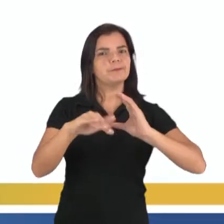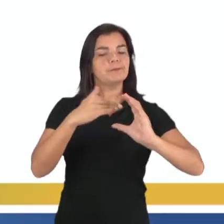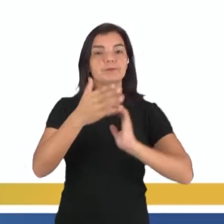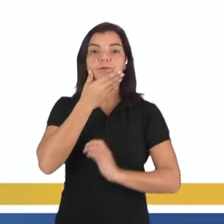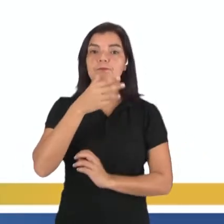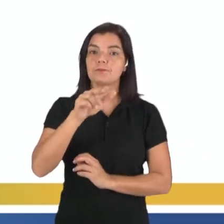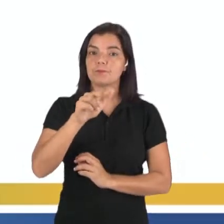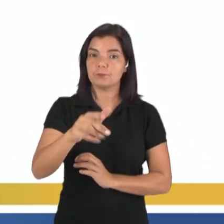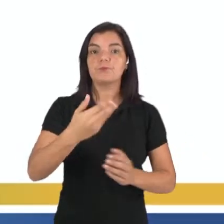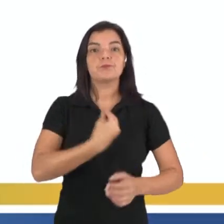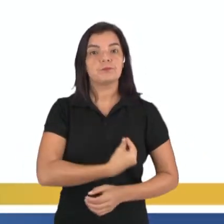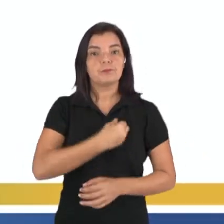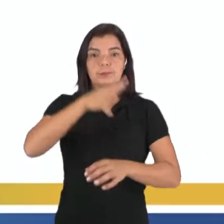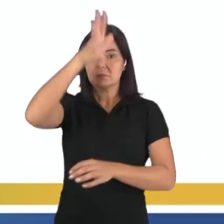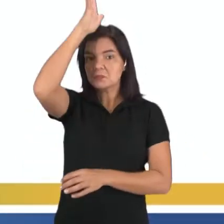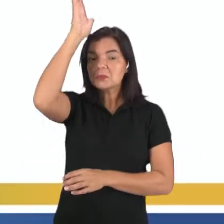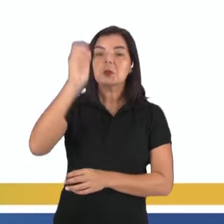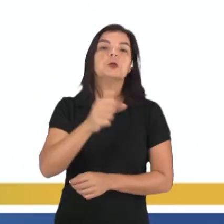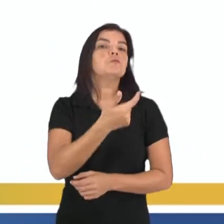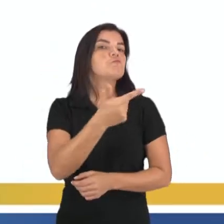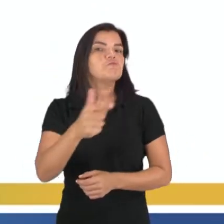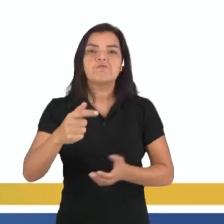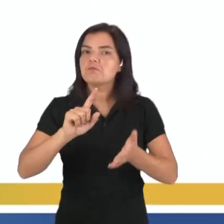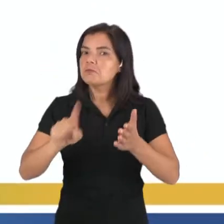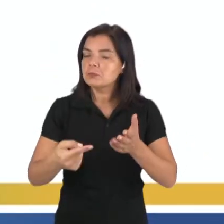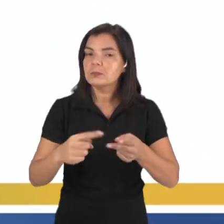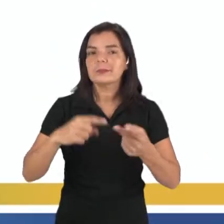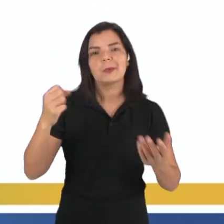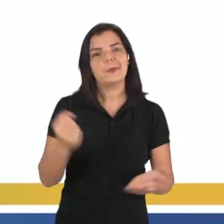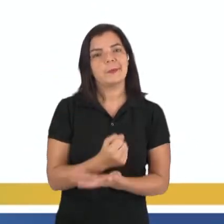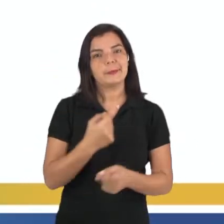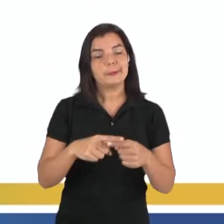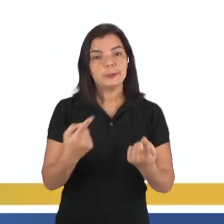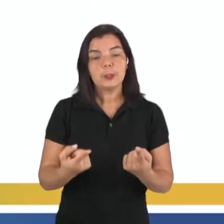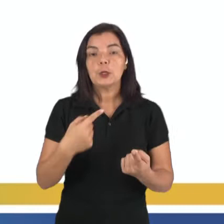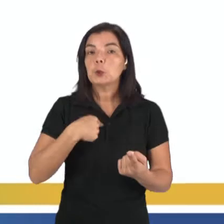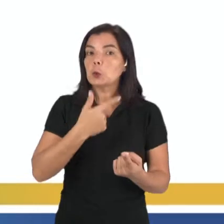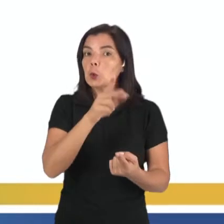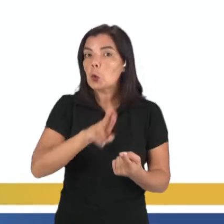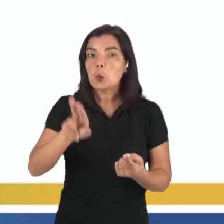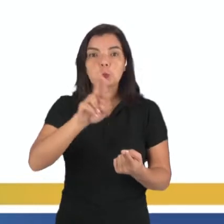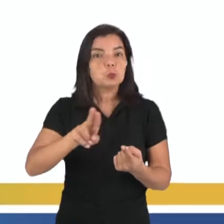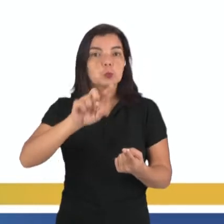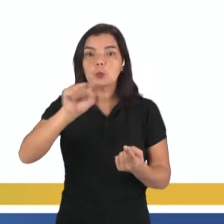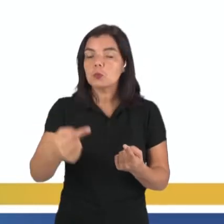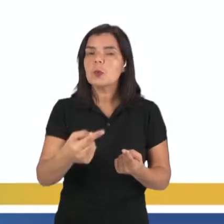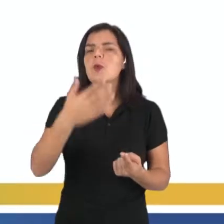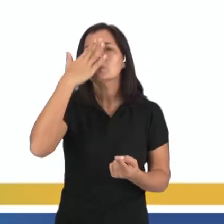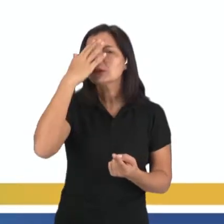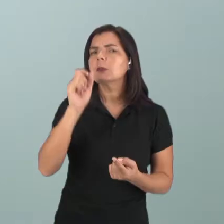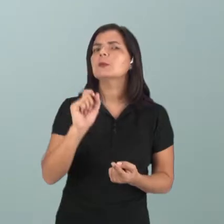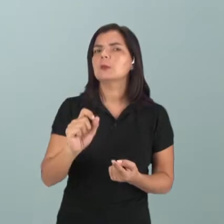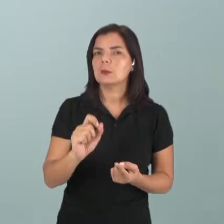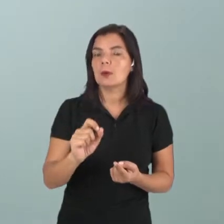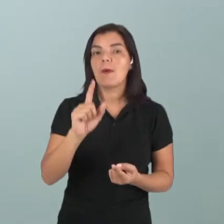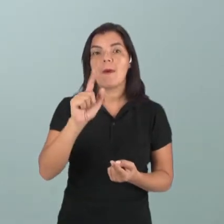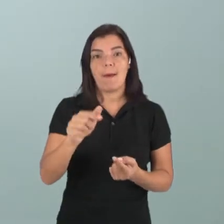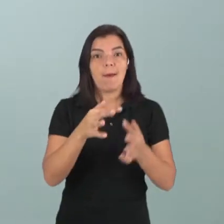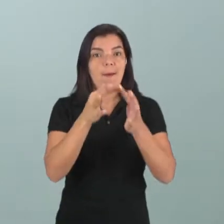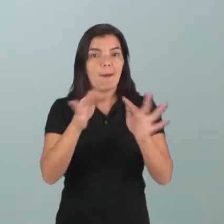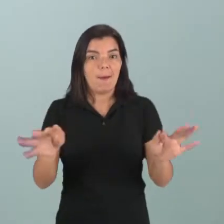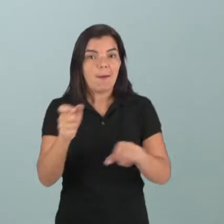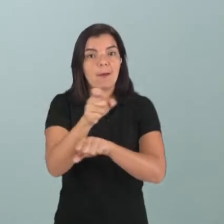para o meu irmão que mora em Roma. Não tem vírgula, certo? Poxa, ali, quando ele não usou a vírgula, o que eu sei? Eu sei que é uma